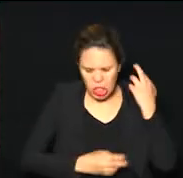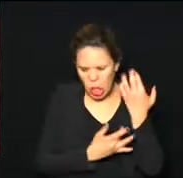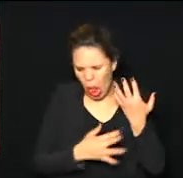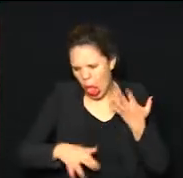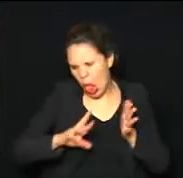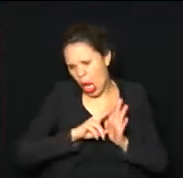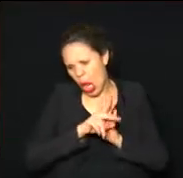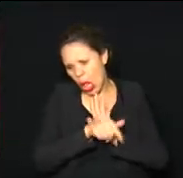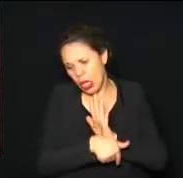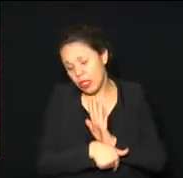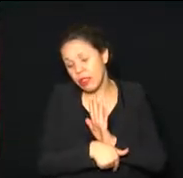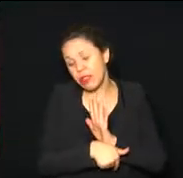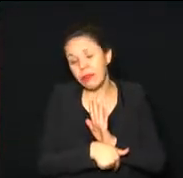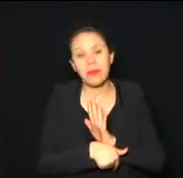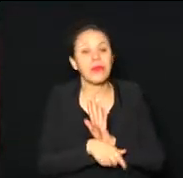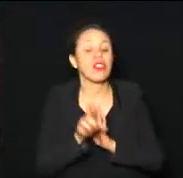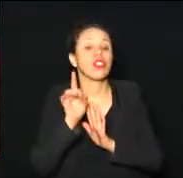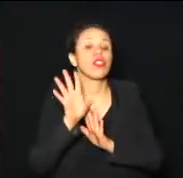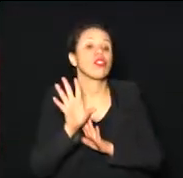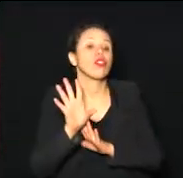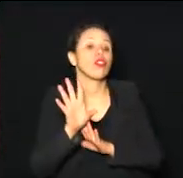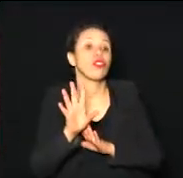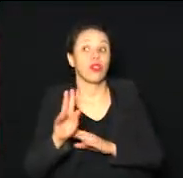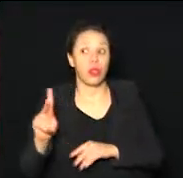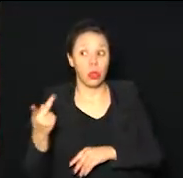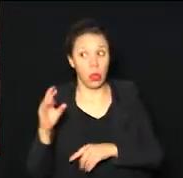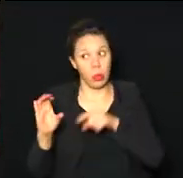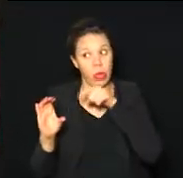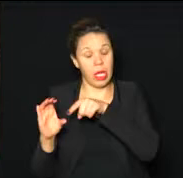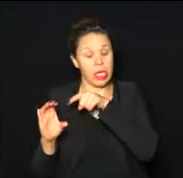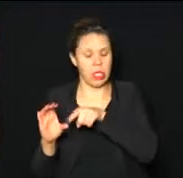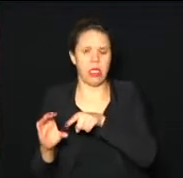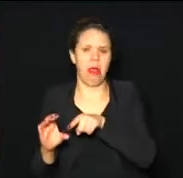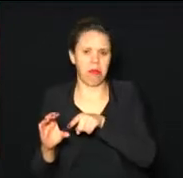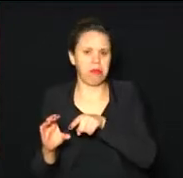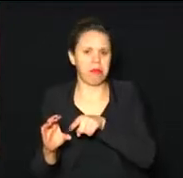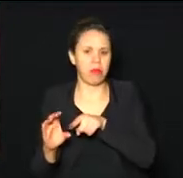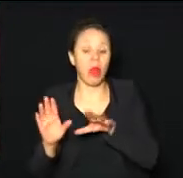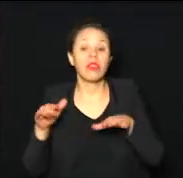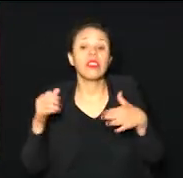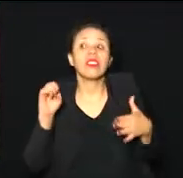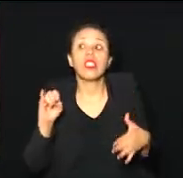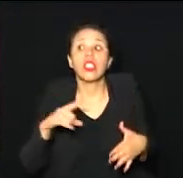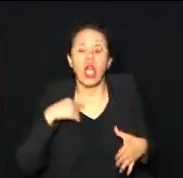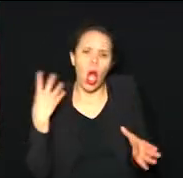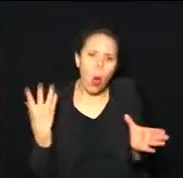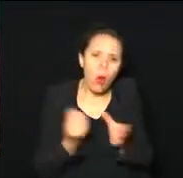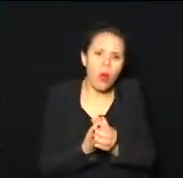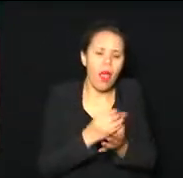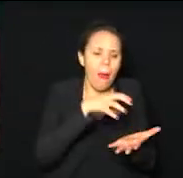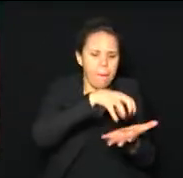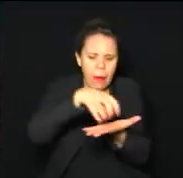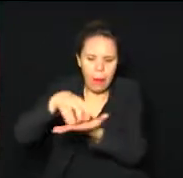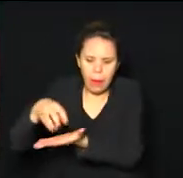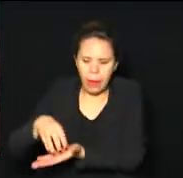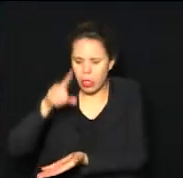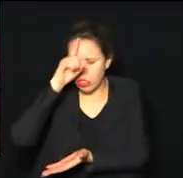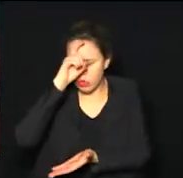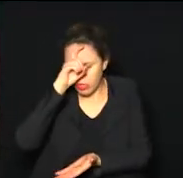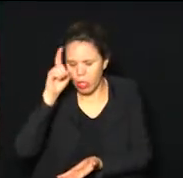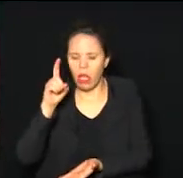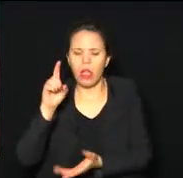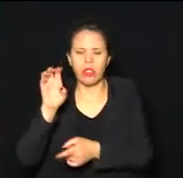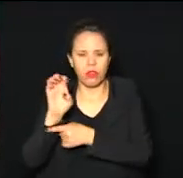com isso apenas falando no HC. Quando nós incluímos o CAISM, o Hospital Estadual de Sumaré,